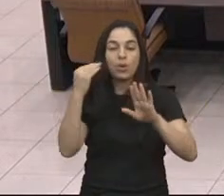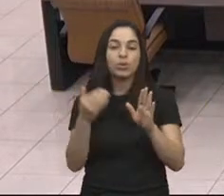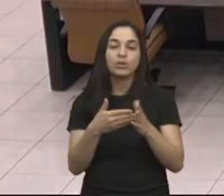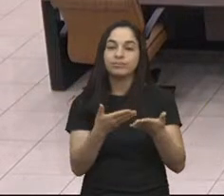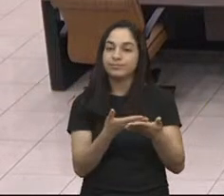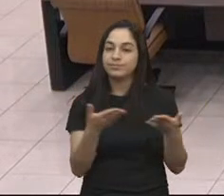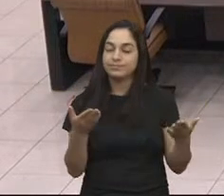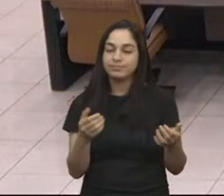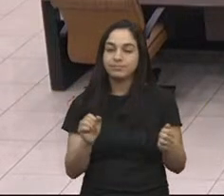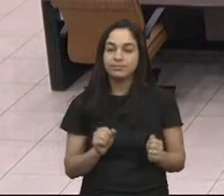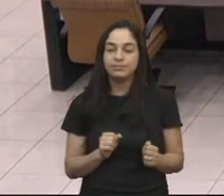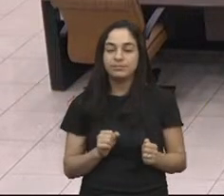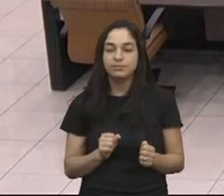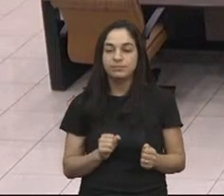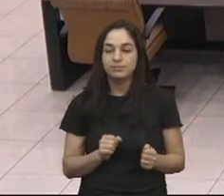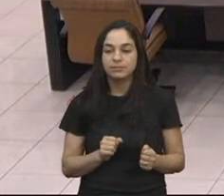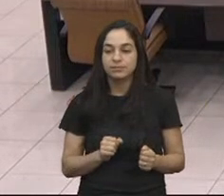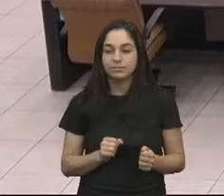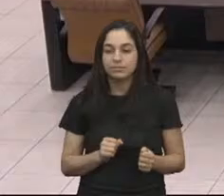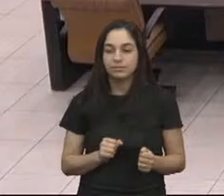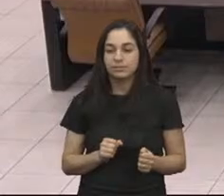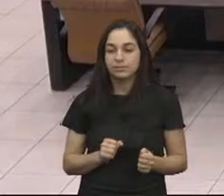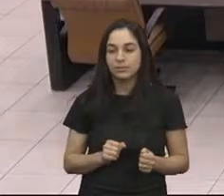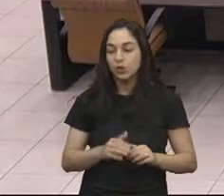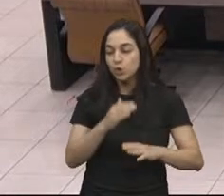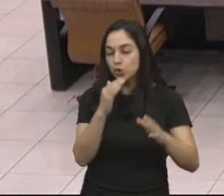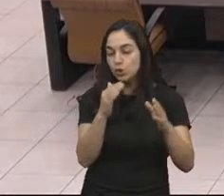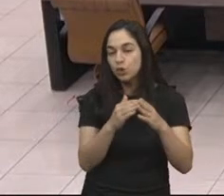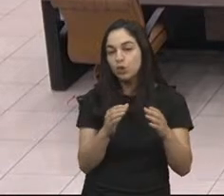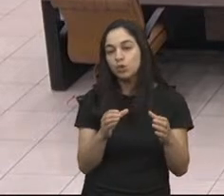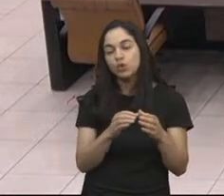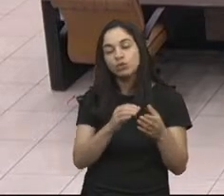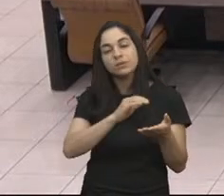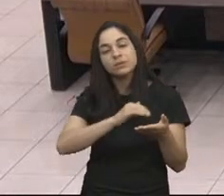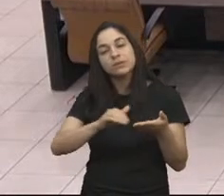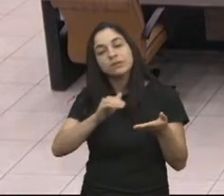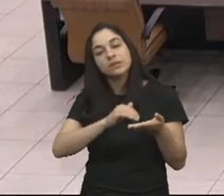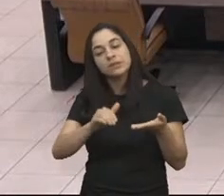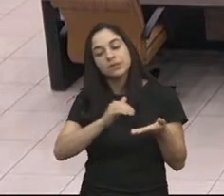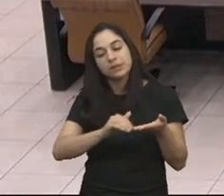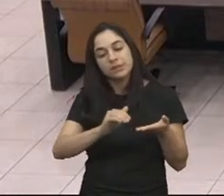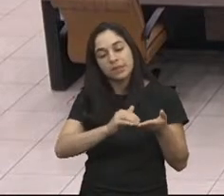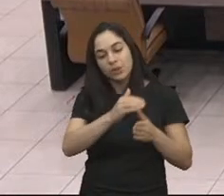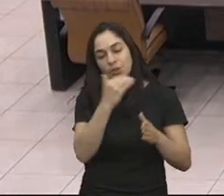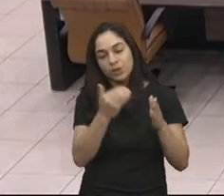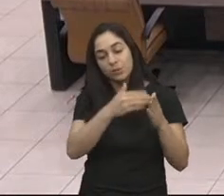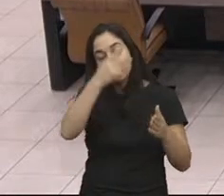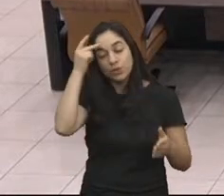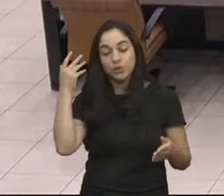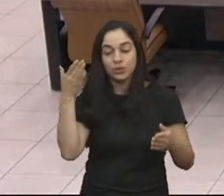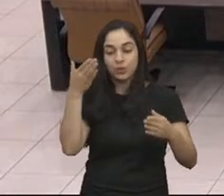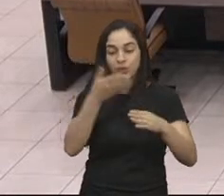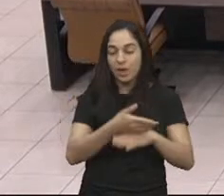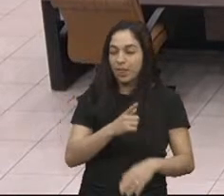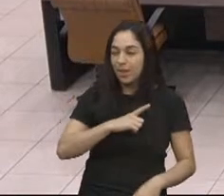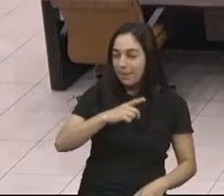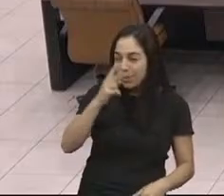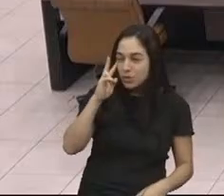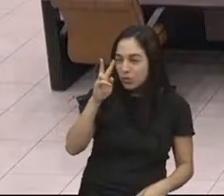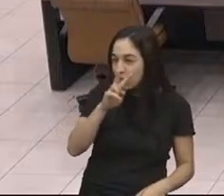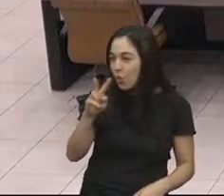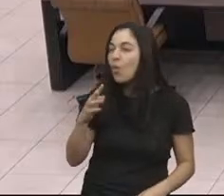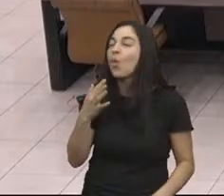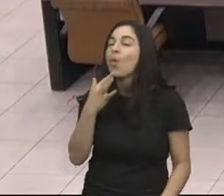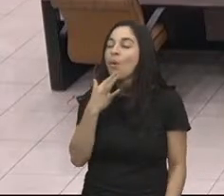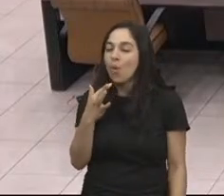Presente aí, secretaria, presidência das comissões, secretários, todos que estão presentes aqui, alguns rostinhos que conheço aí,